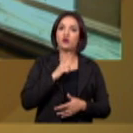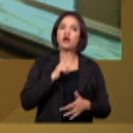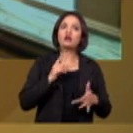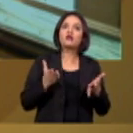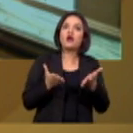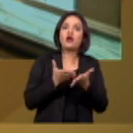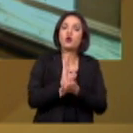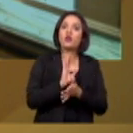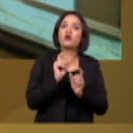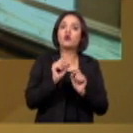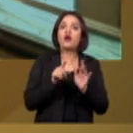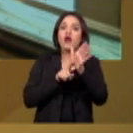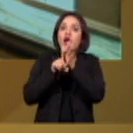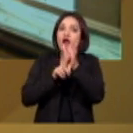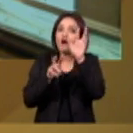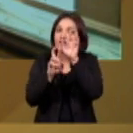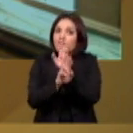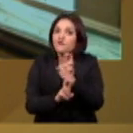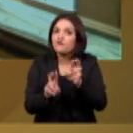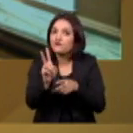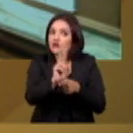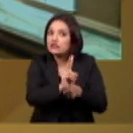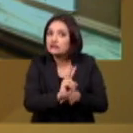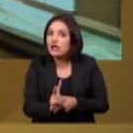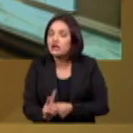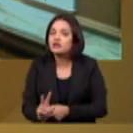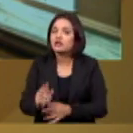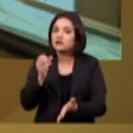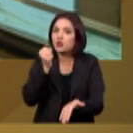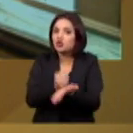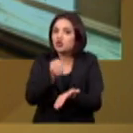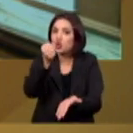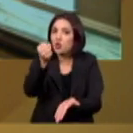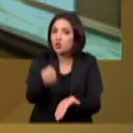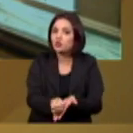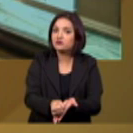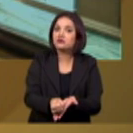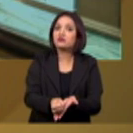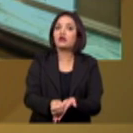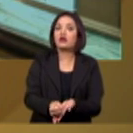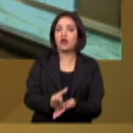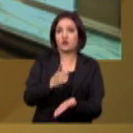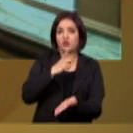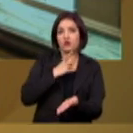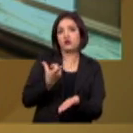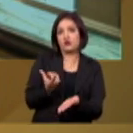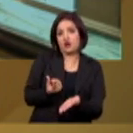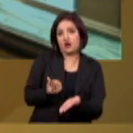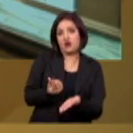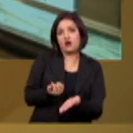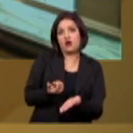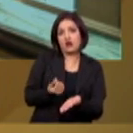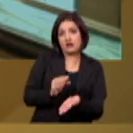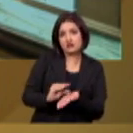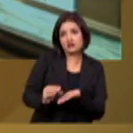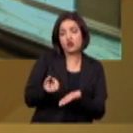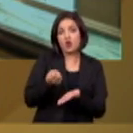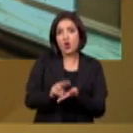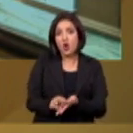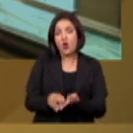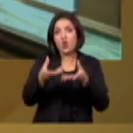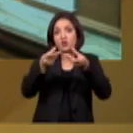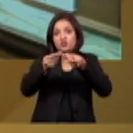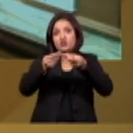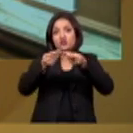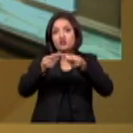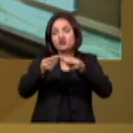a fiscalização de atos e contratos dos porquinhos um receita ou despesa